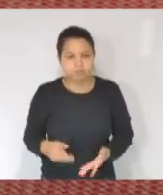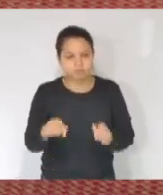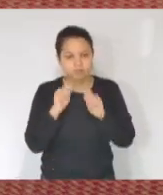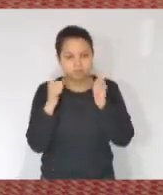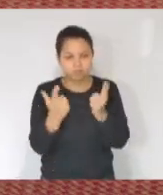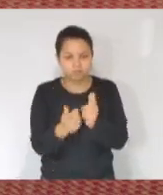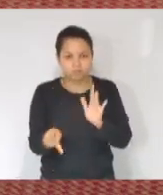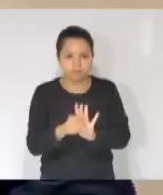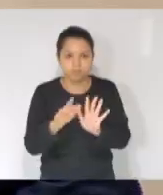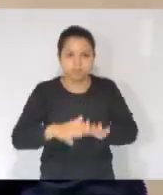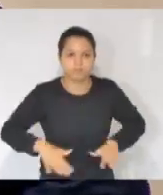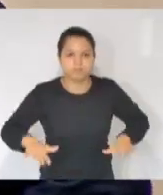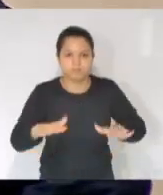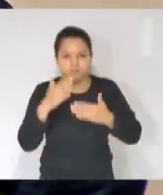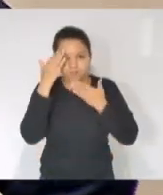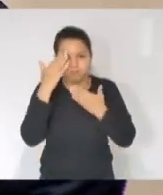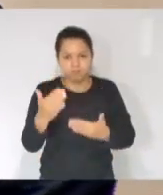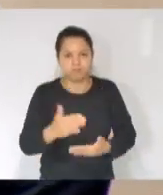obrigado.